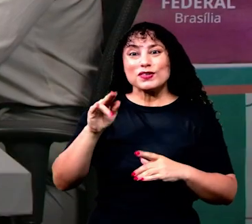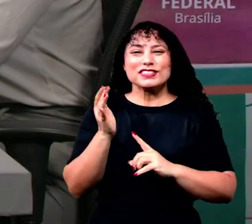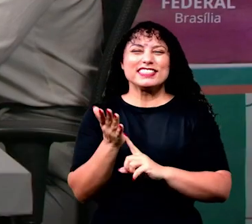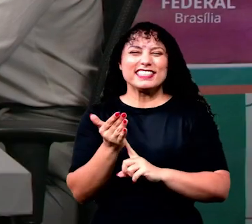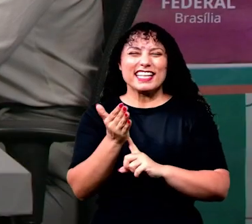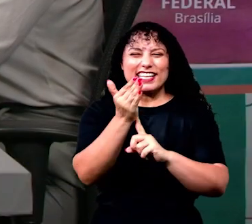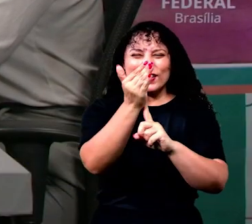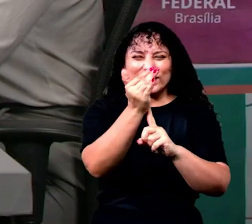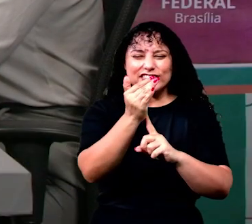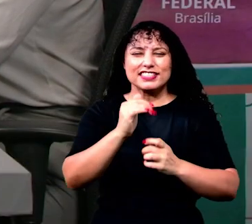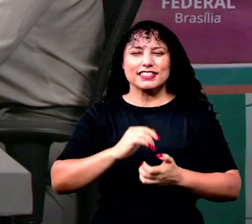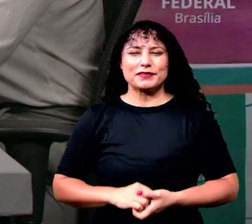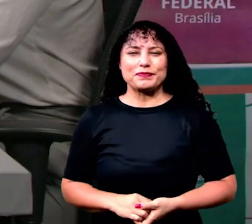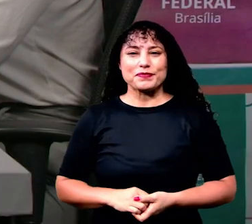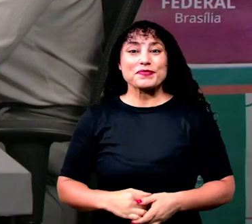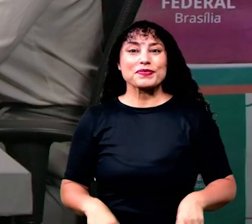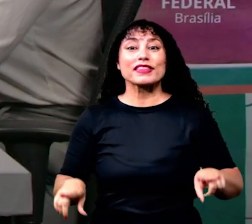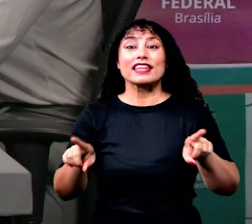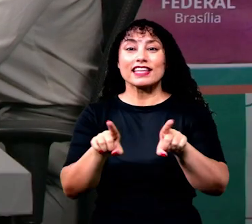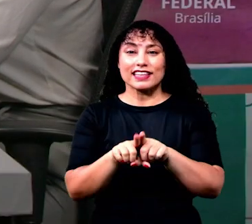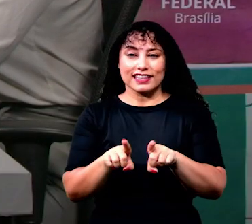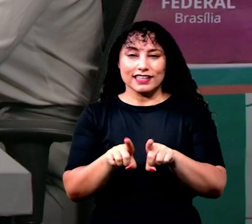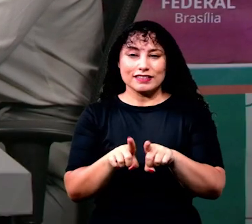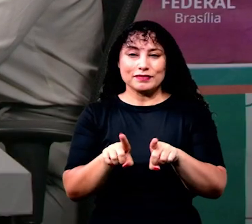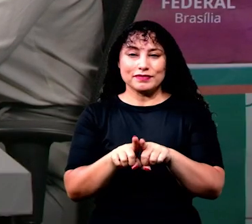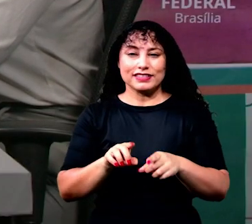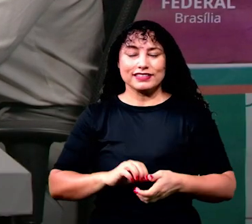tecnologias, e também